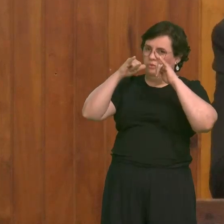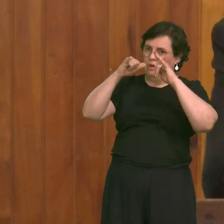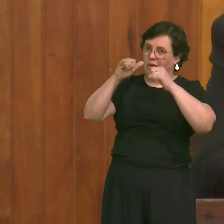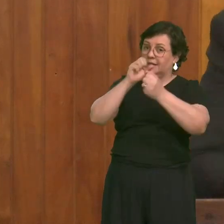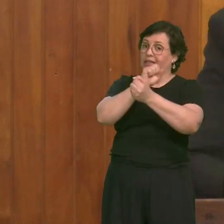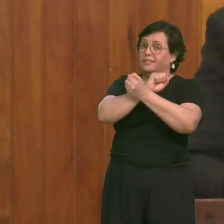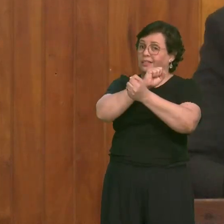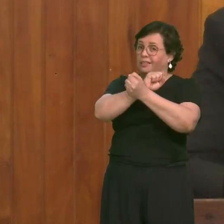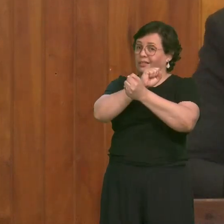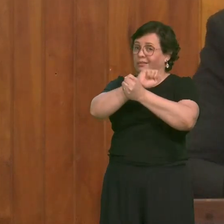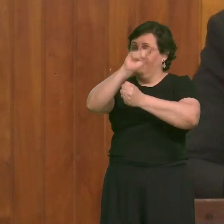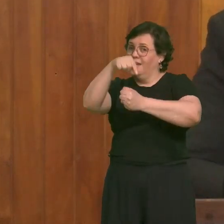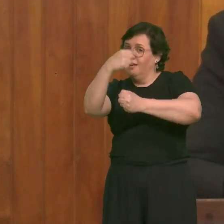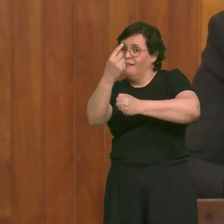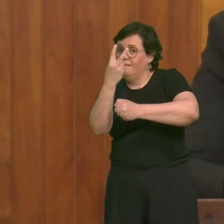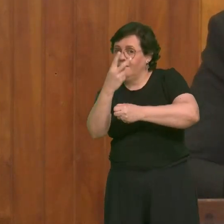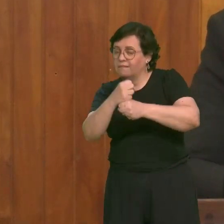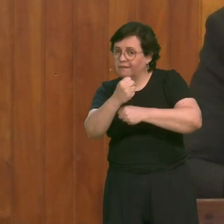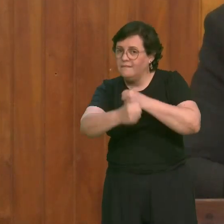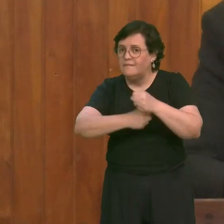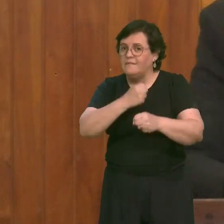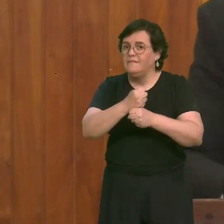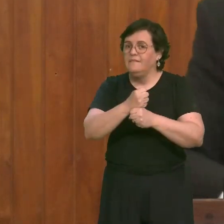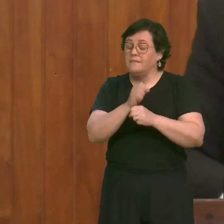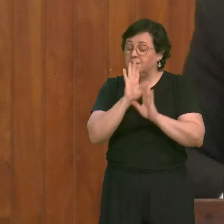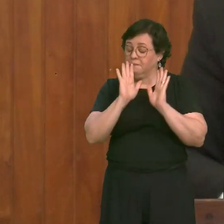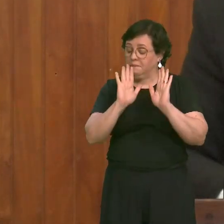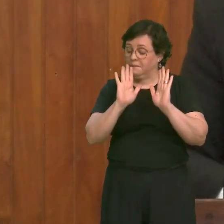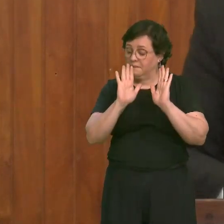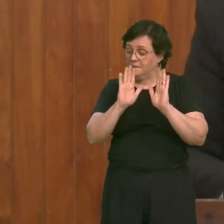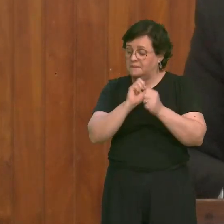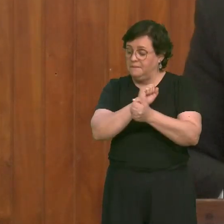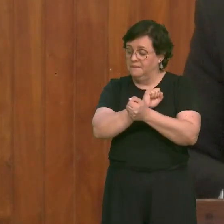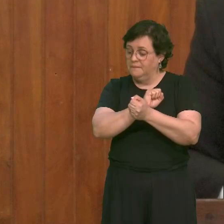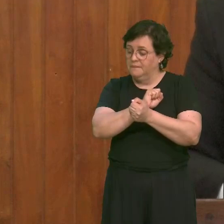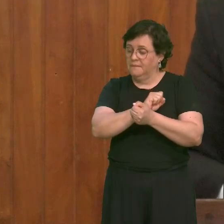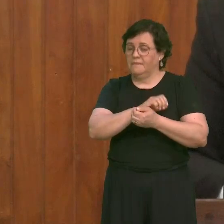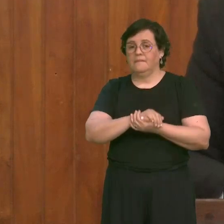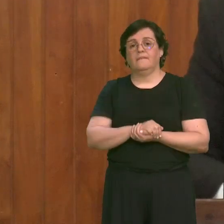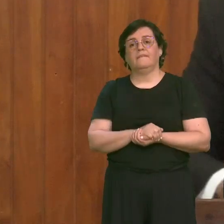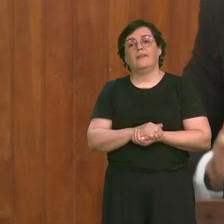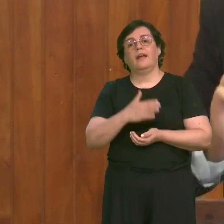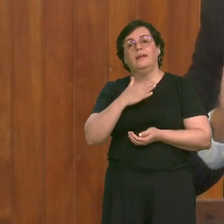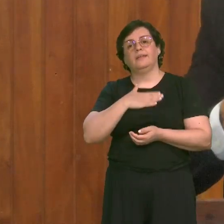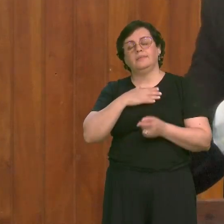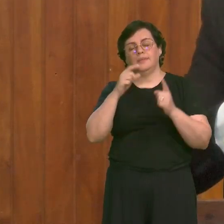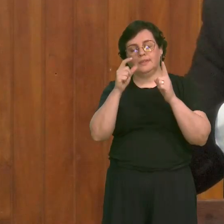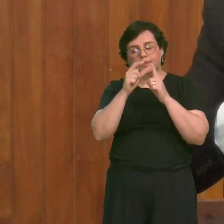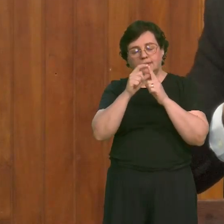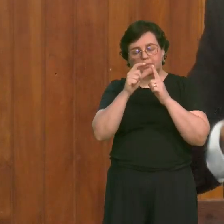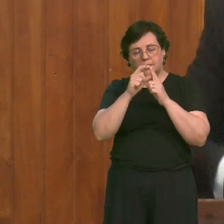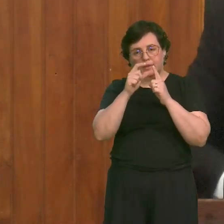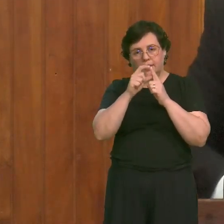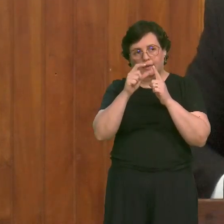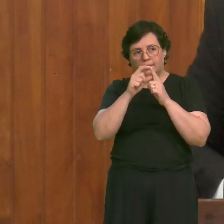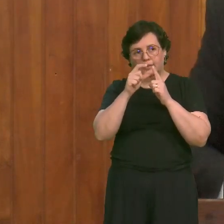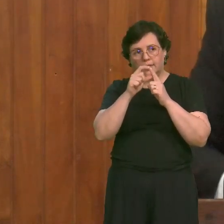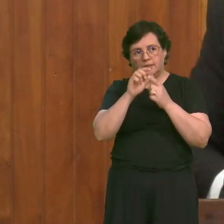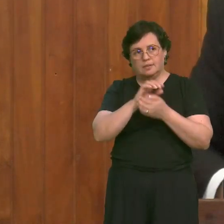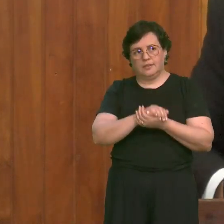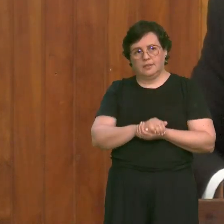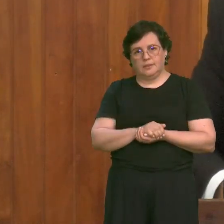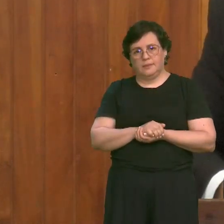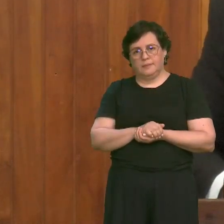espere os próximos dois anos Essas eram as minhas considerações